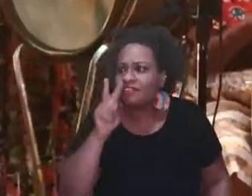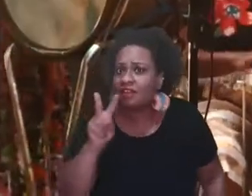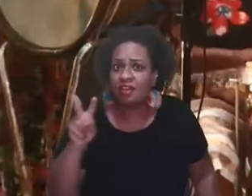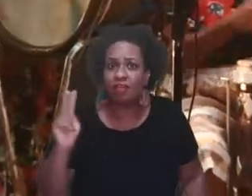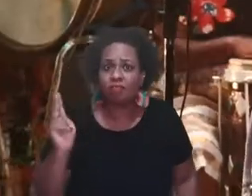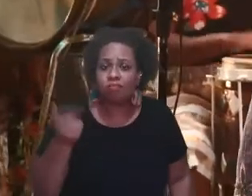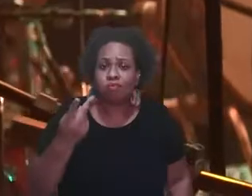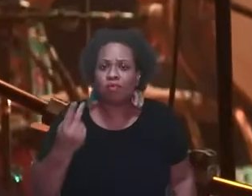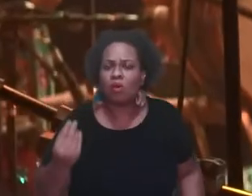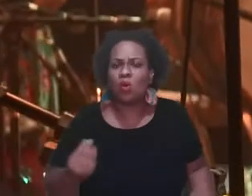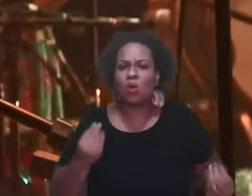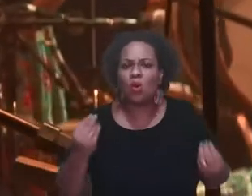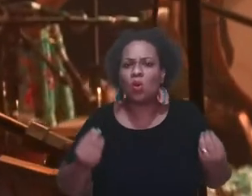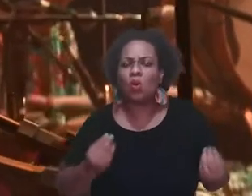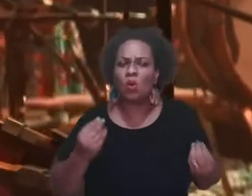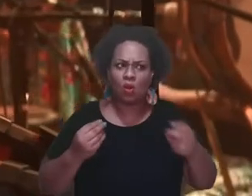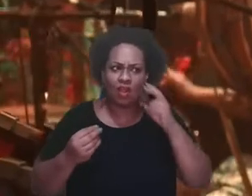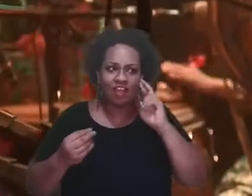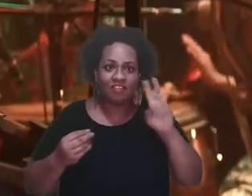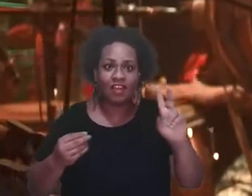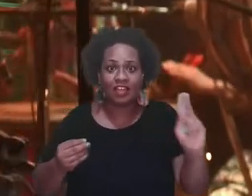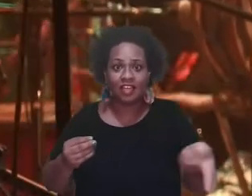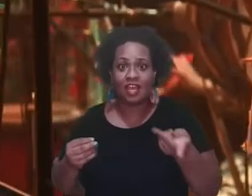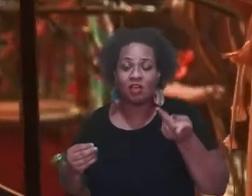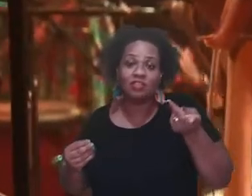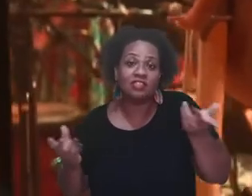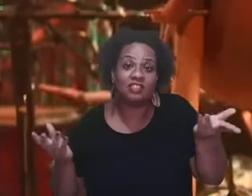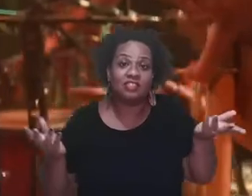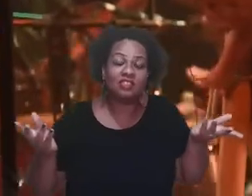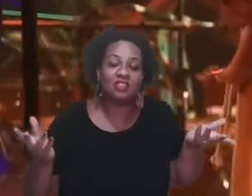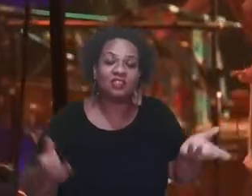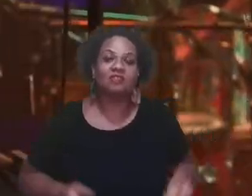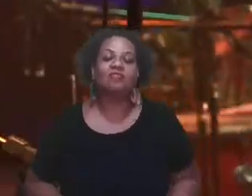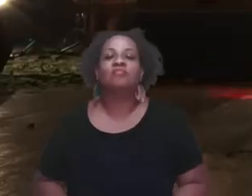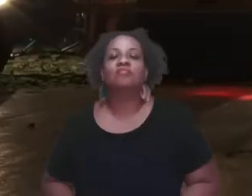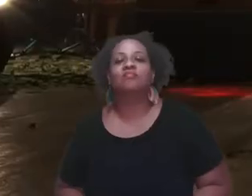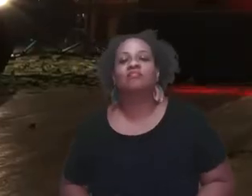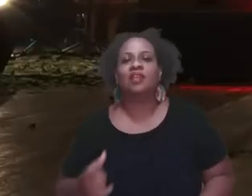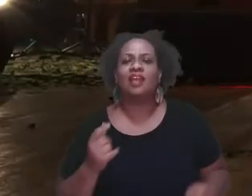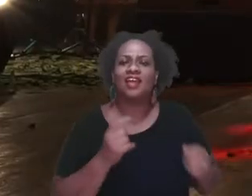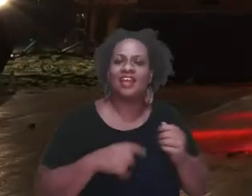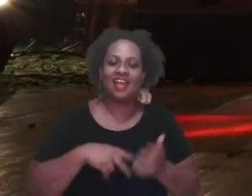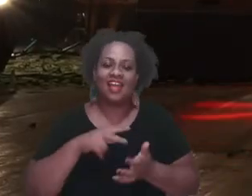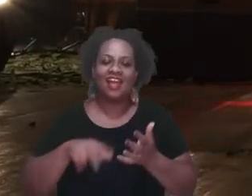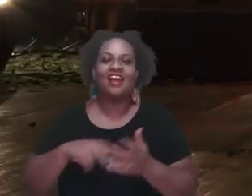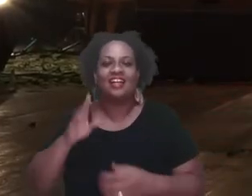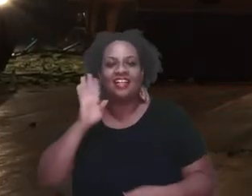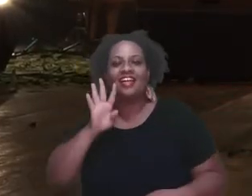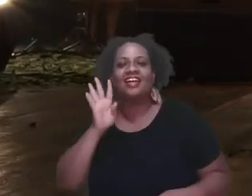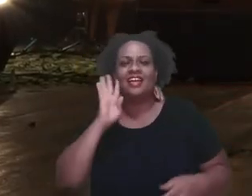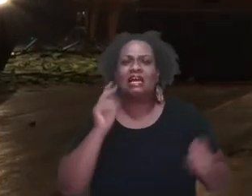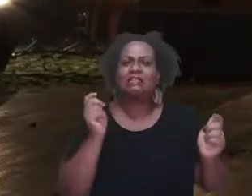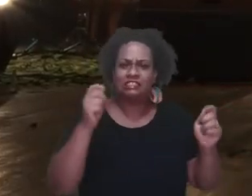vocês o que aconteceu de Deus então beijar você que acontecer eu uso migue legal